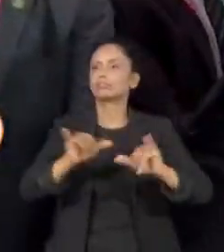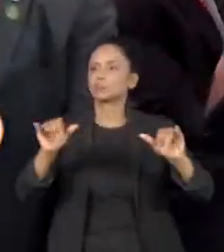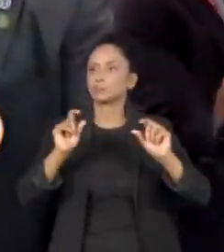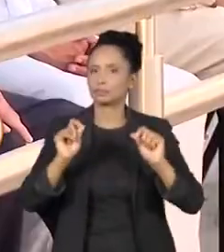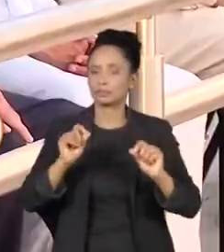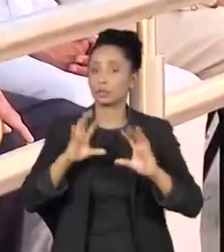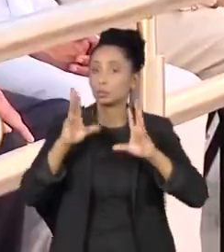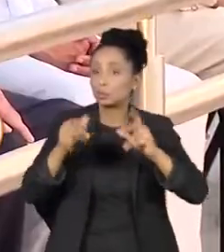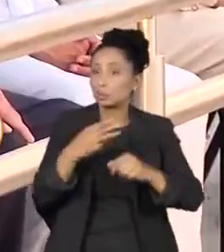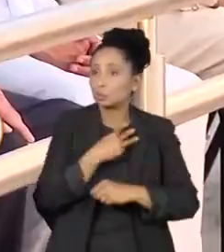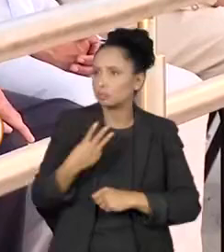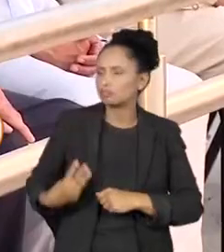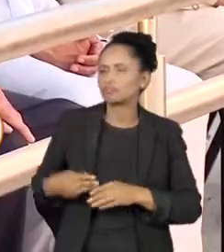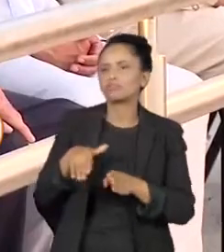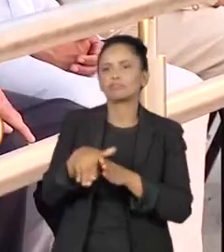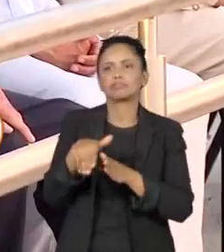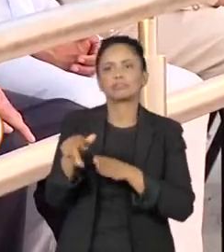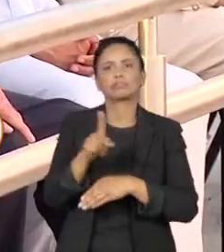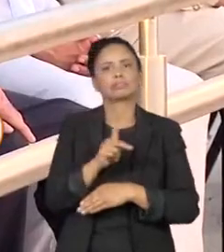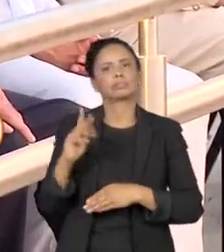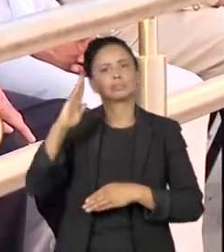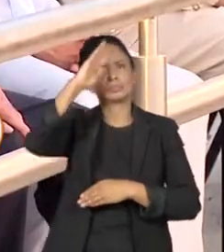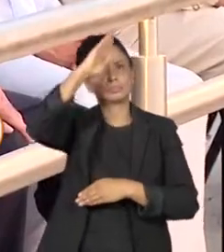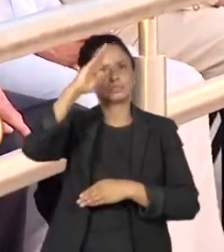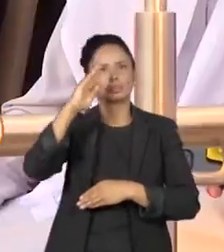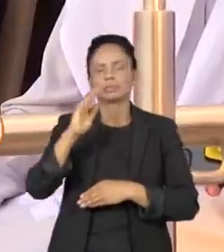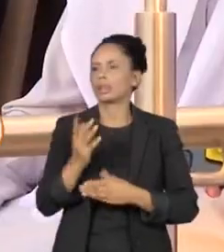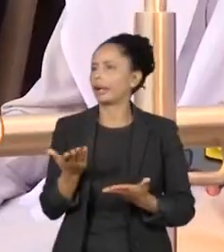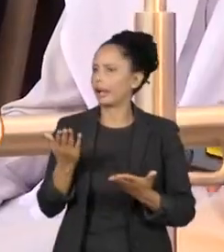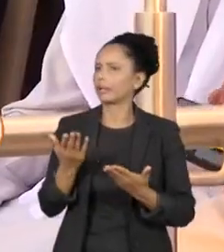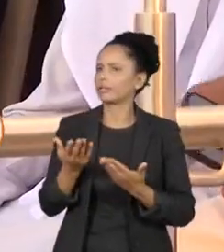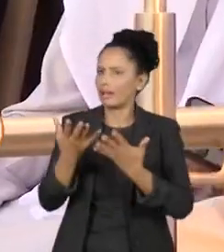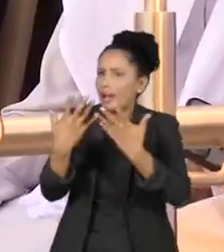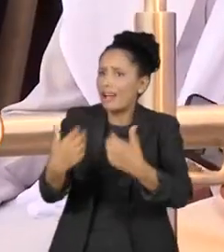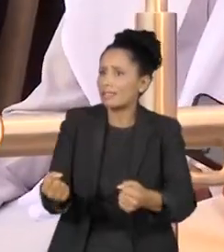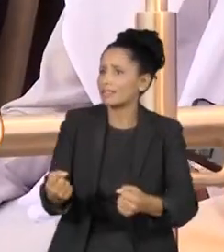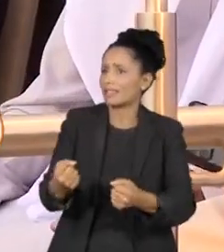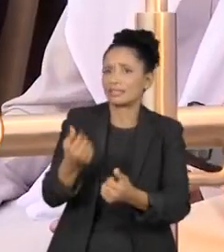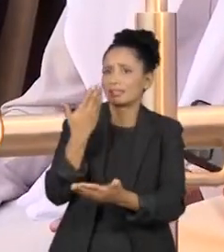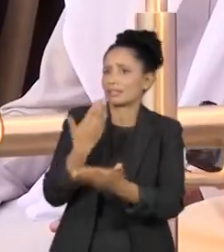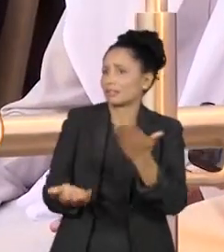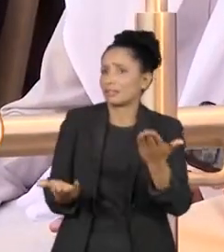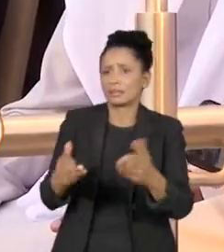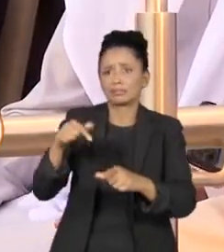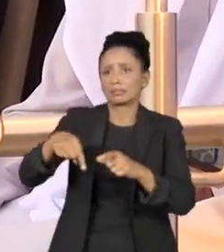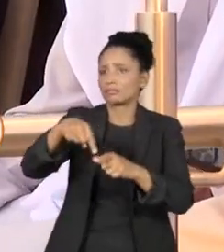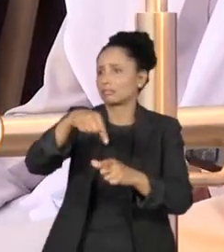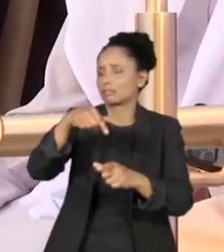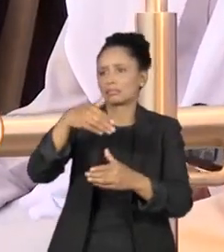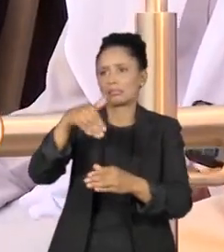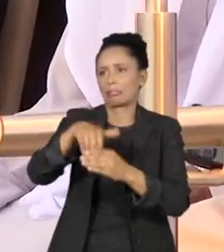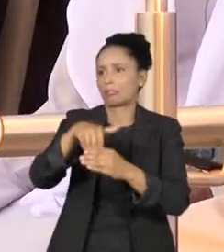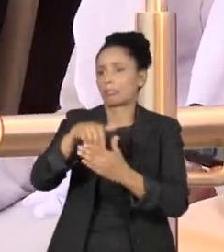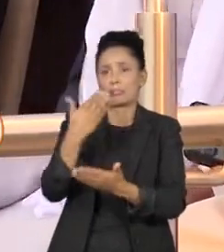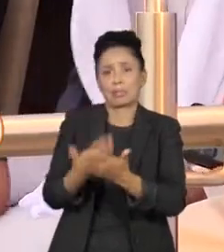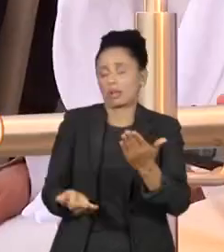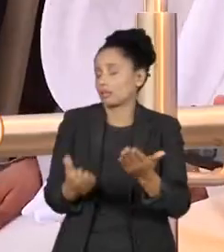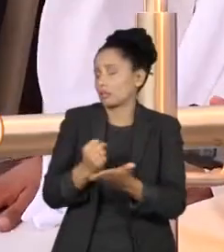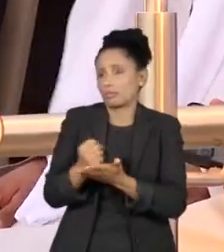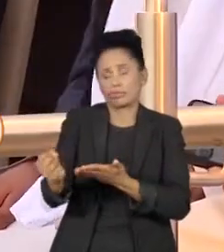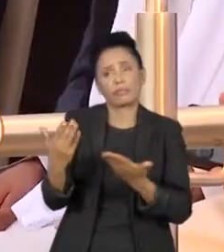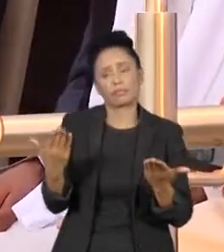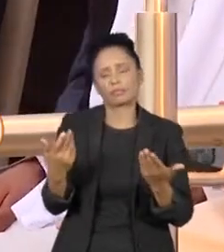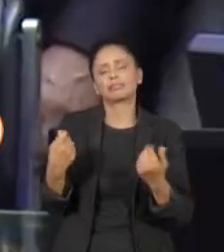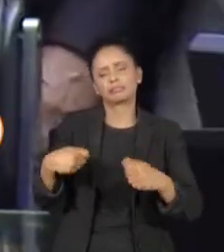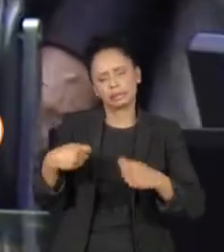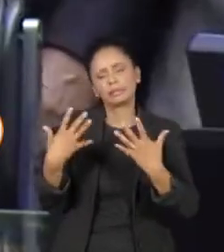o presidente Bolsonaro a reconhecer o resultado das eleições o quanto antes e evitar o acirramento desses